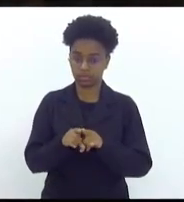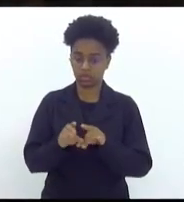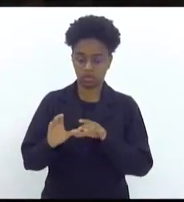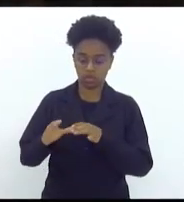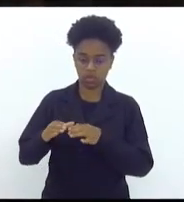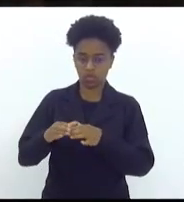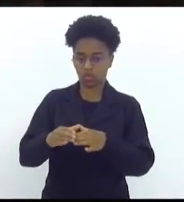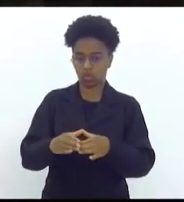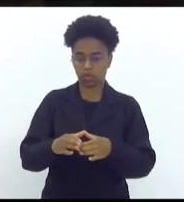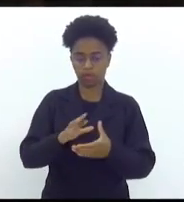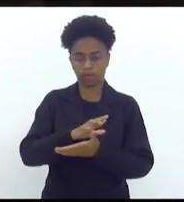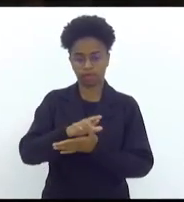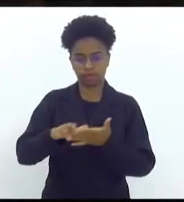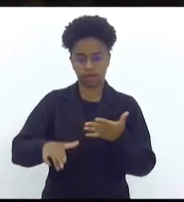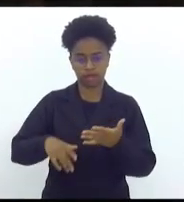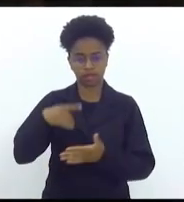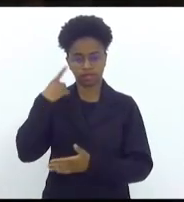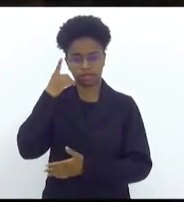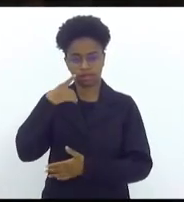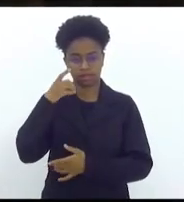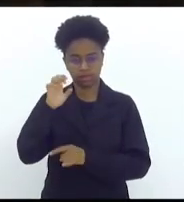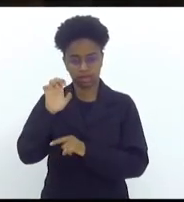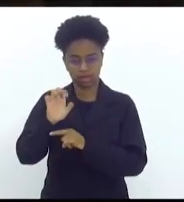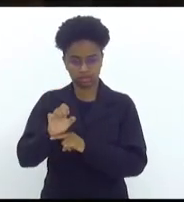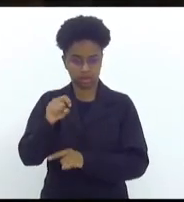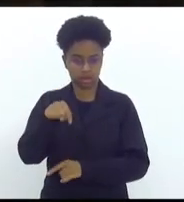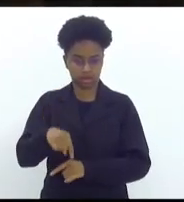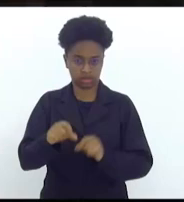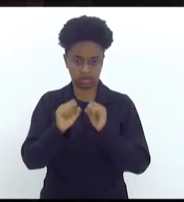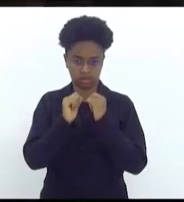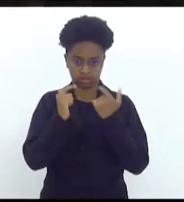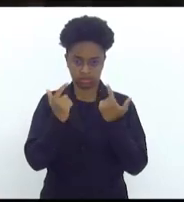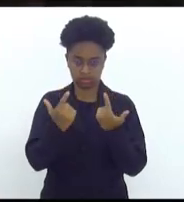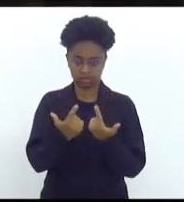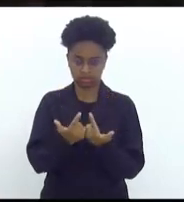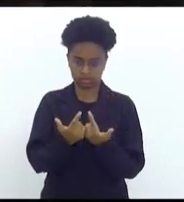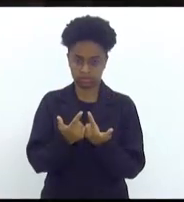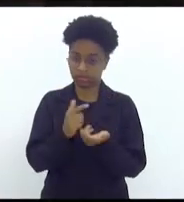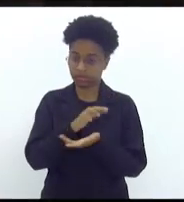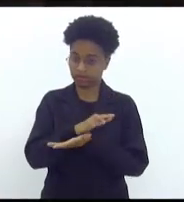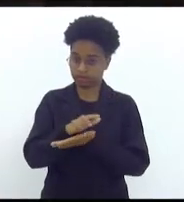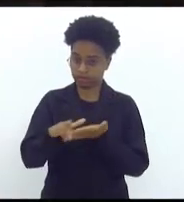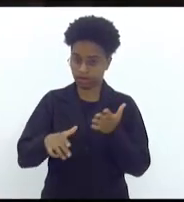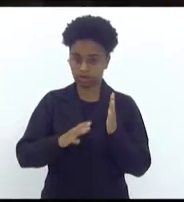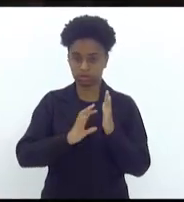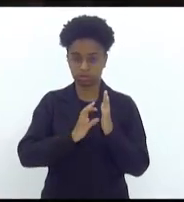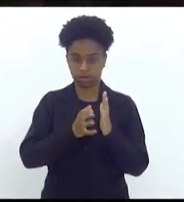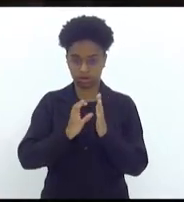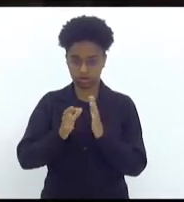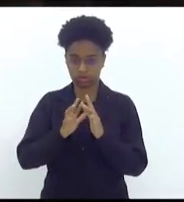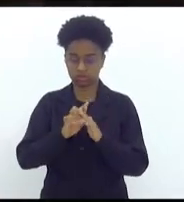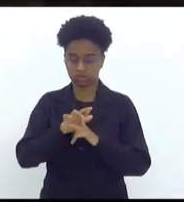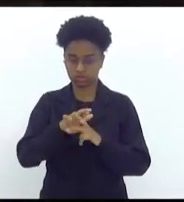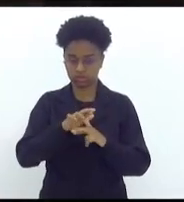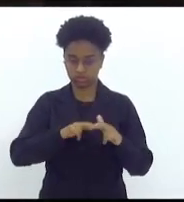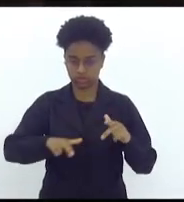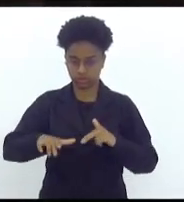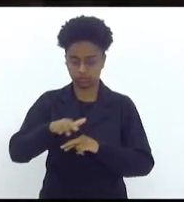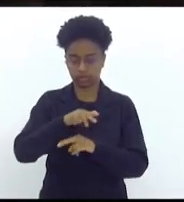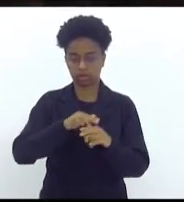de deputados estaduais da nossa casa de diversos partidos políticos